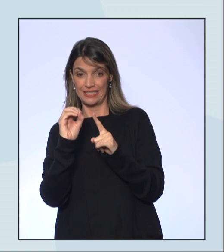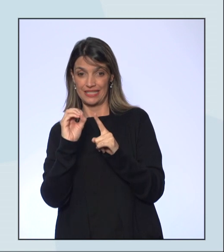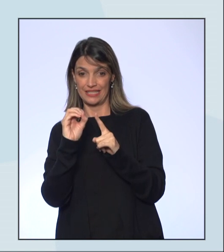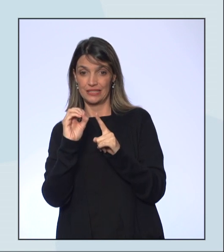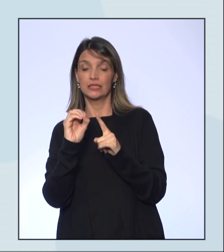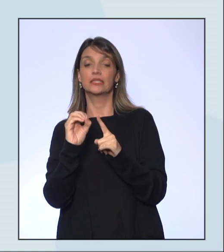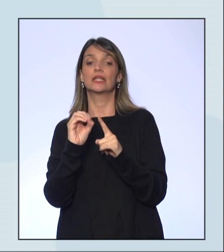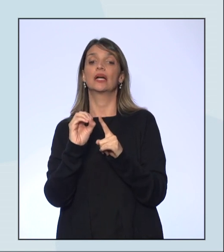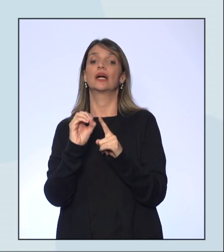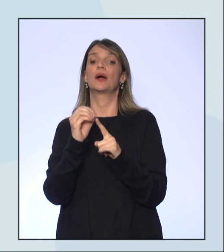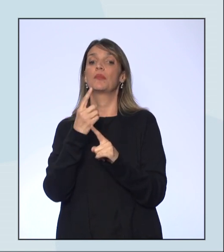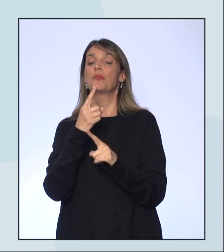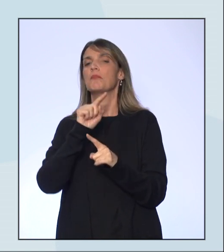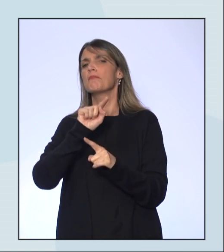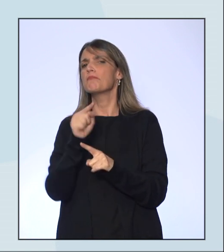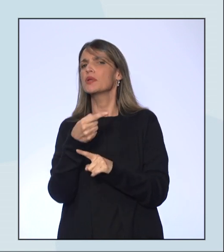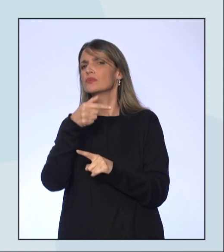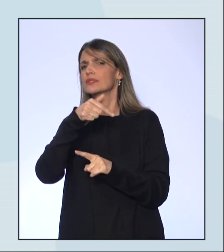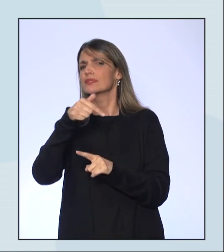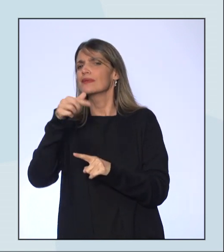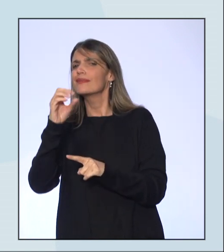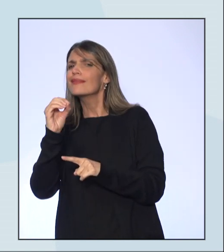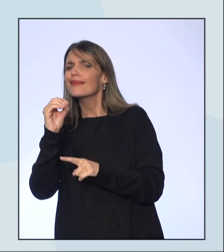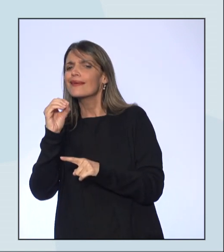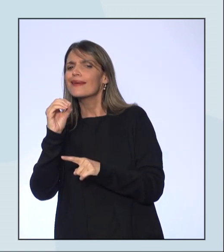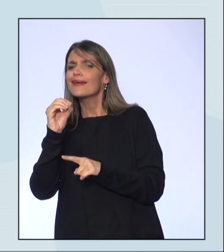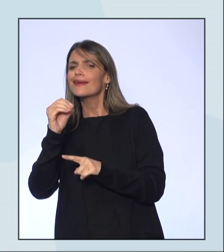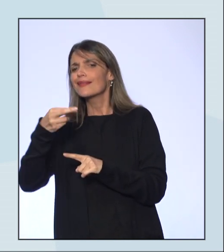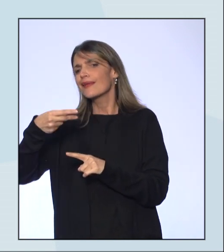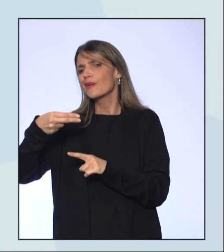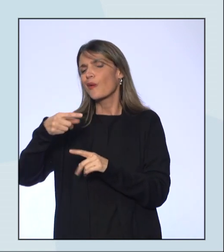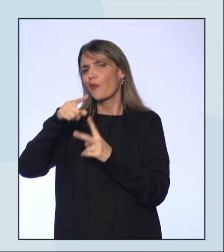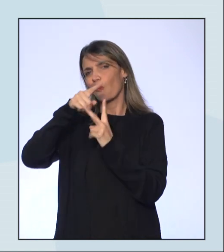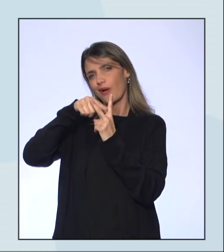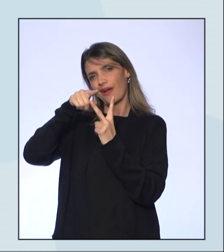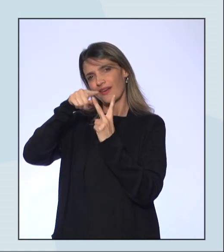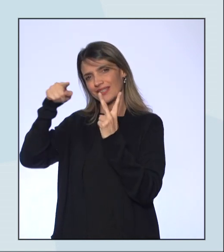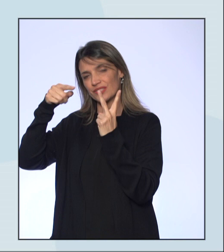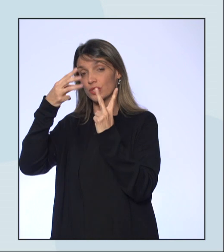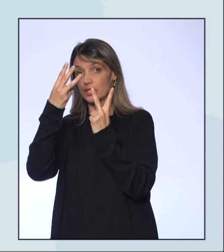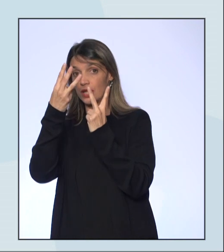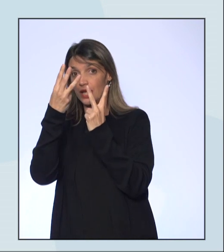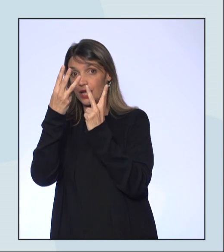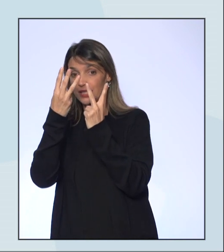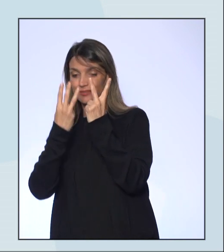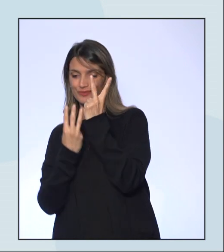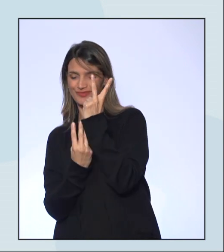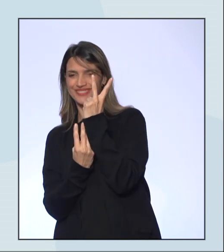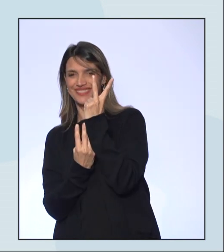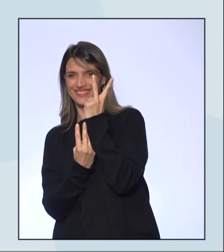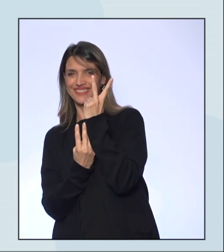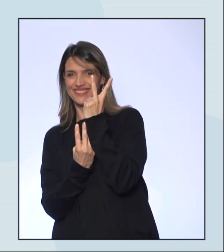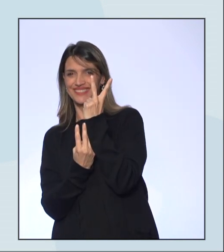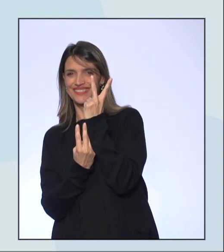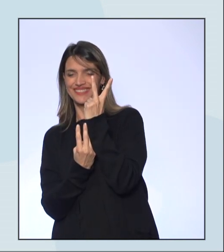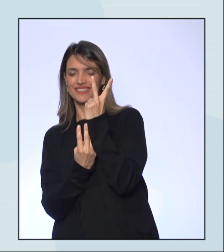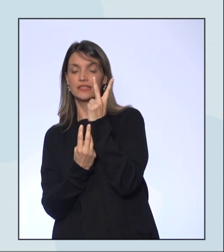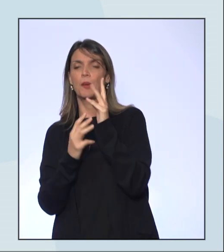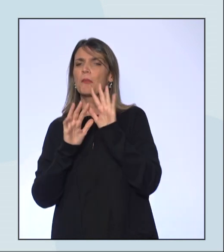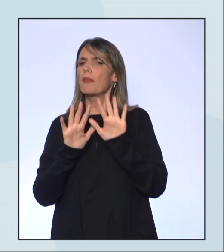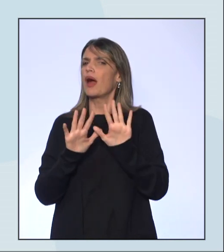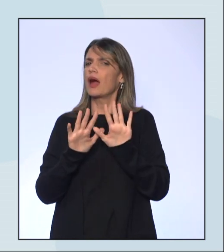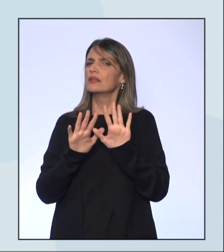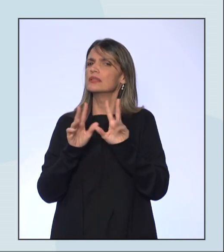os 1770 e aí eu consegui resolver a raiz de 3 sobre 3 no caso ali eu encontrava